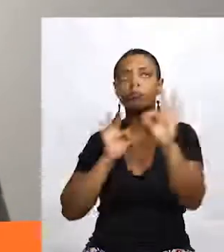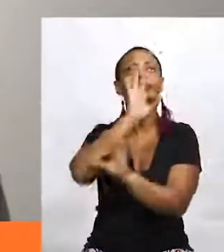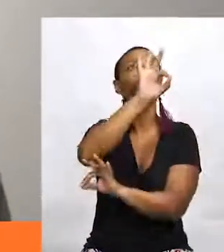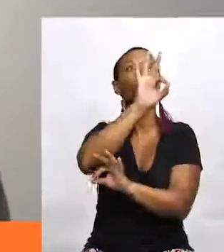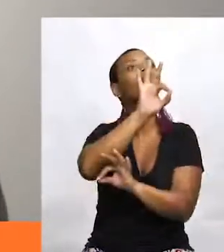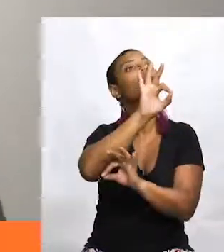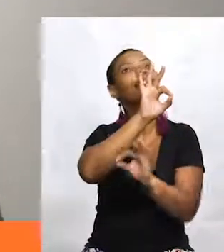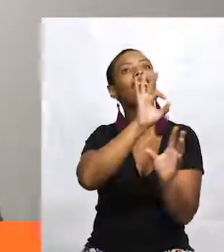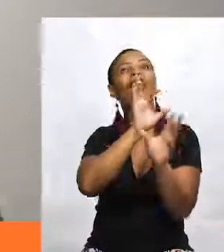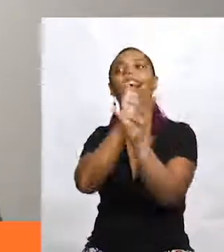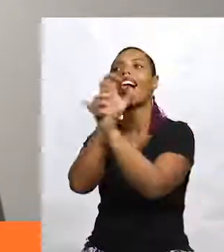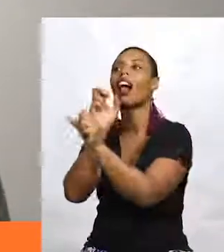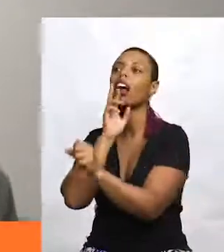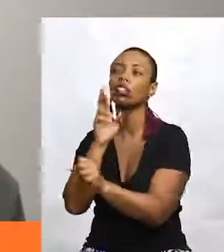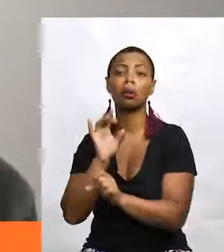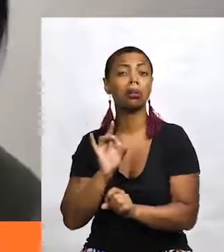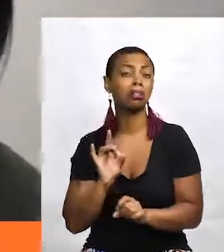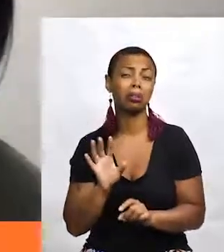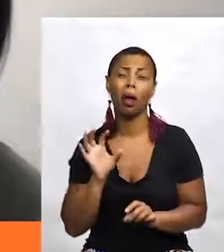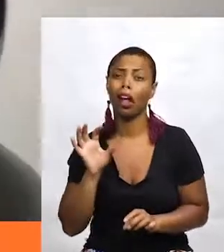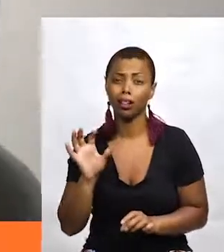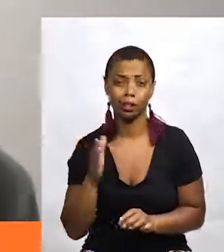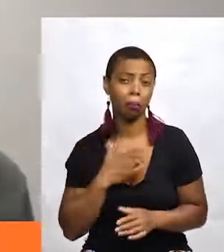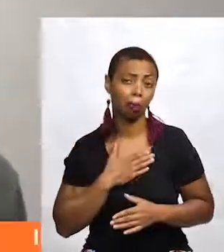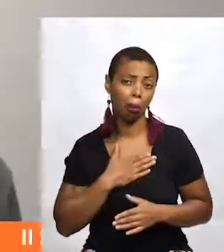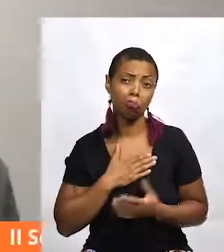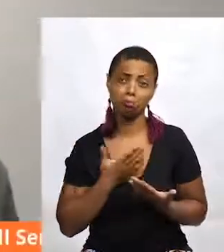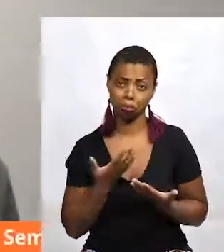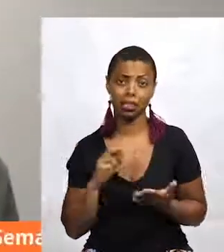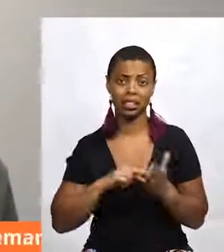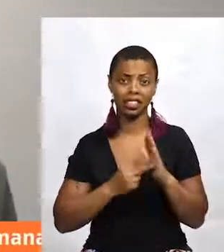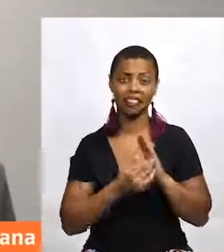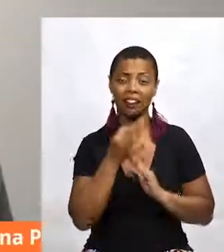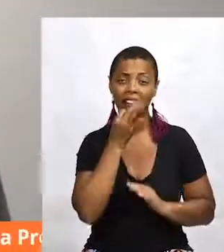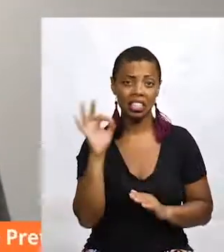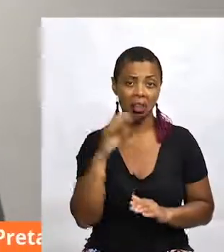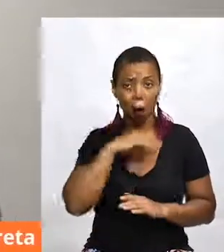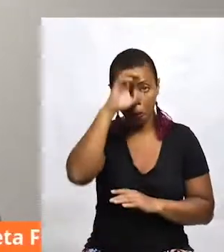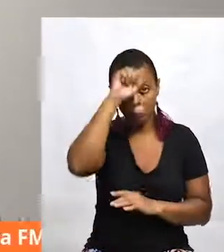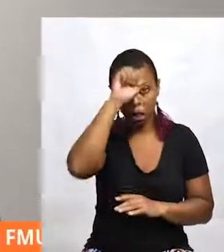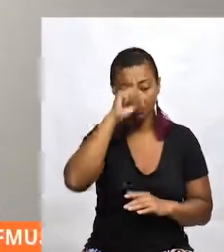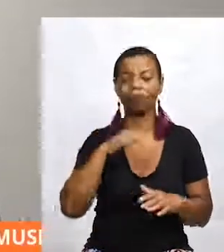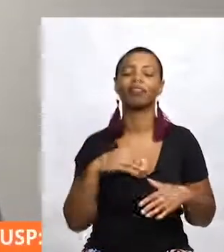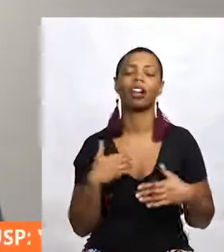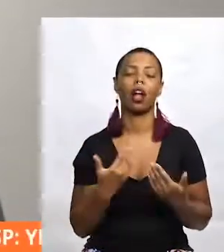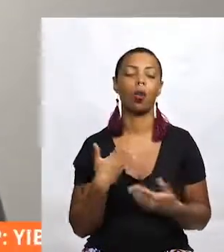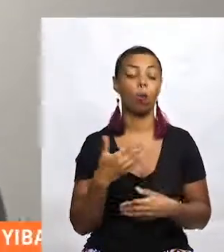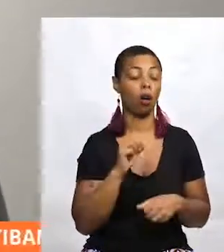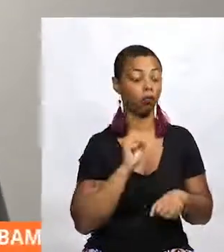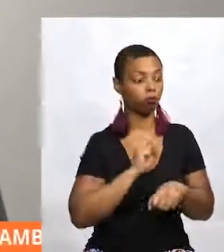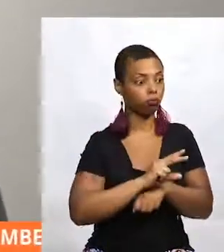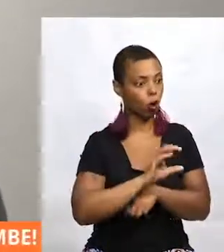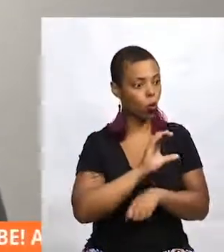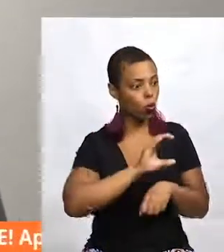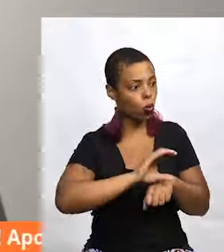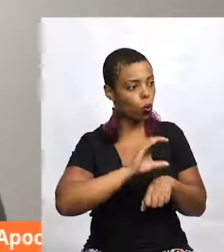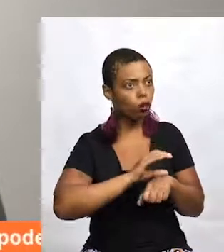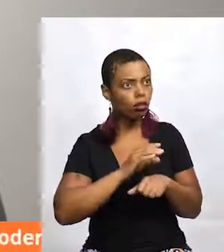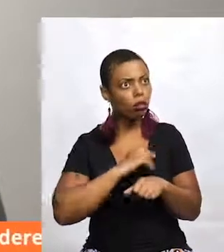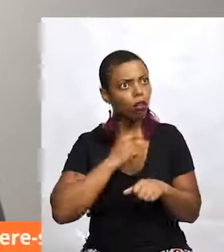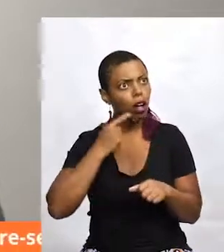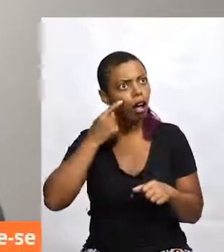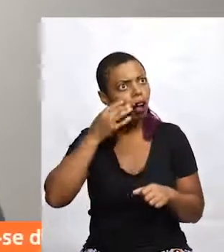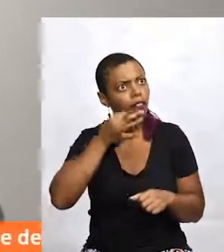andar por tal tempo. Aquilo para mim era física. E no cursinho eu tive a oportunidade de ter frentes, né? Então, eu tinha